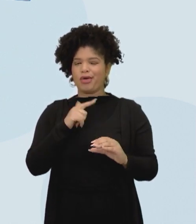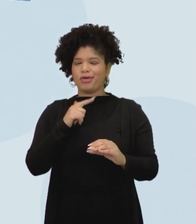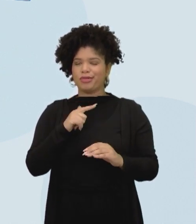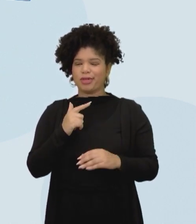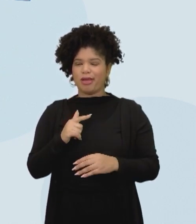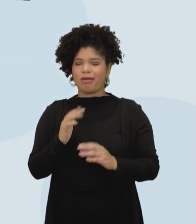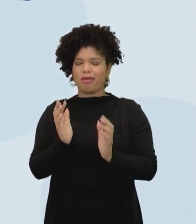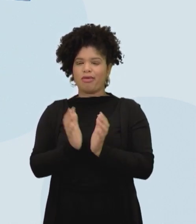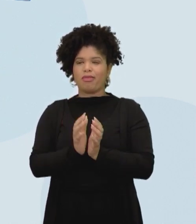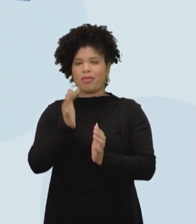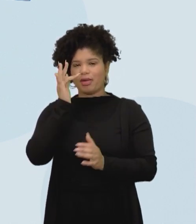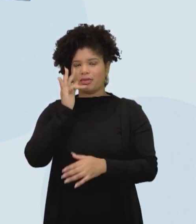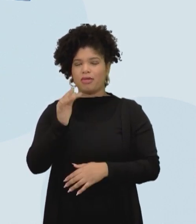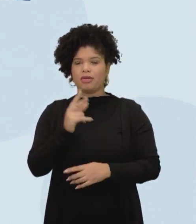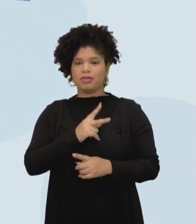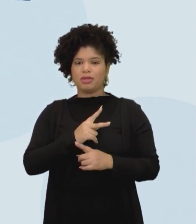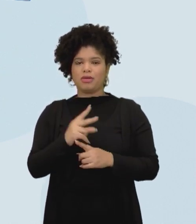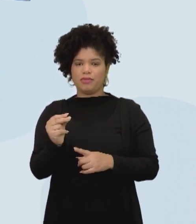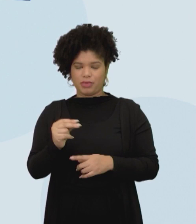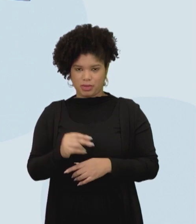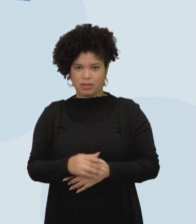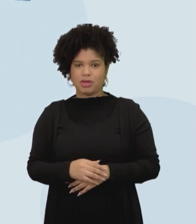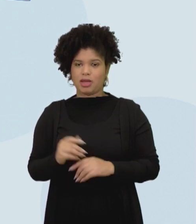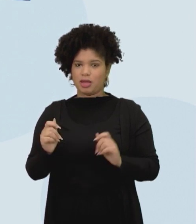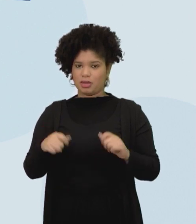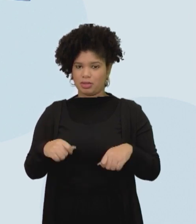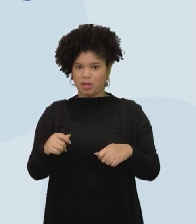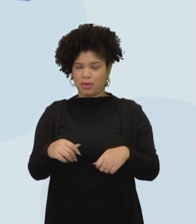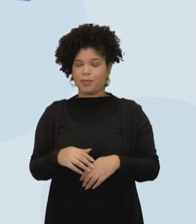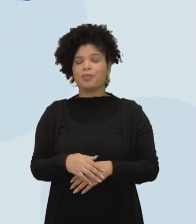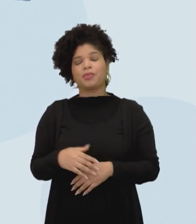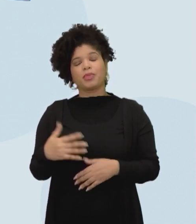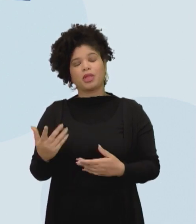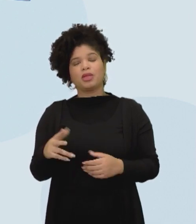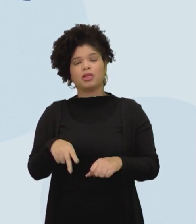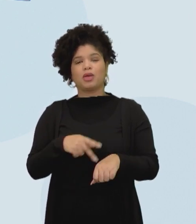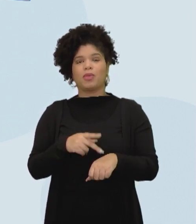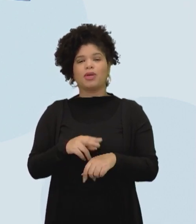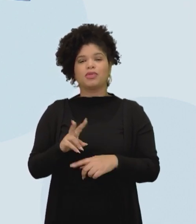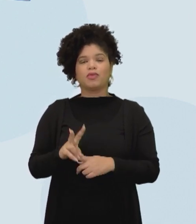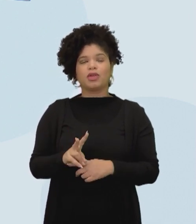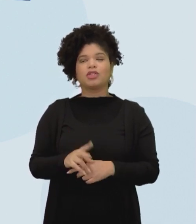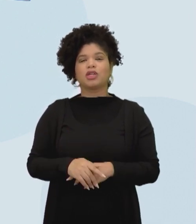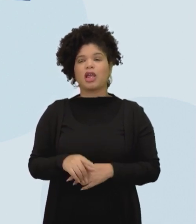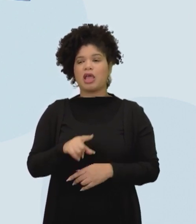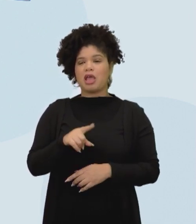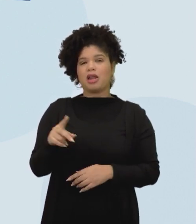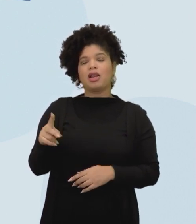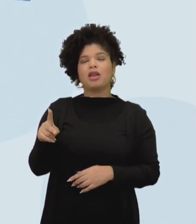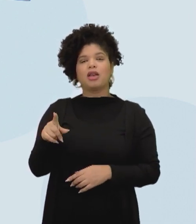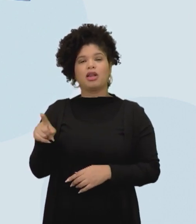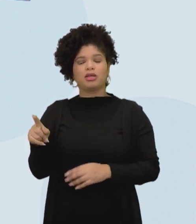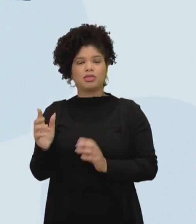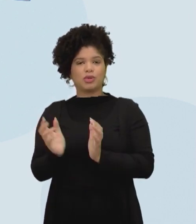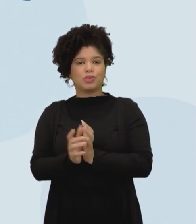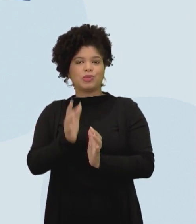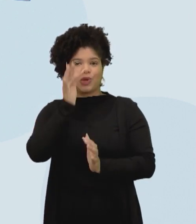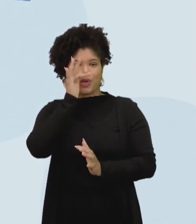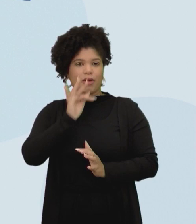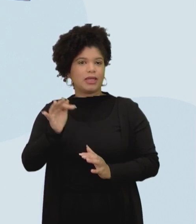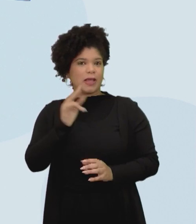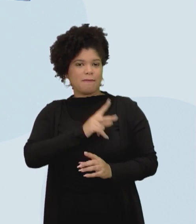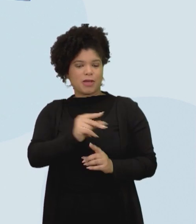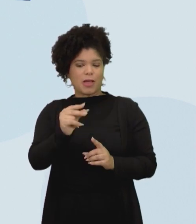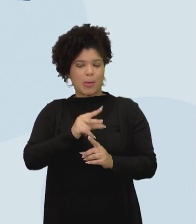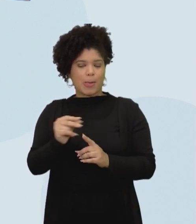os franceses. Então, é neste processo que o Vietnã ele consegue aí a derrota dos franceses, mas aí a gente sabe que depois